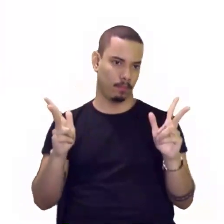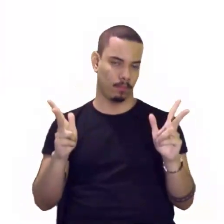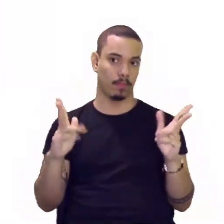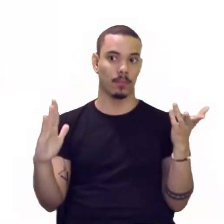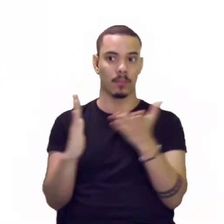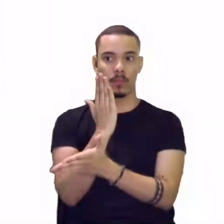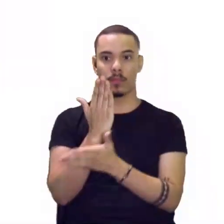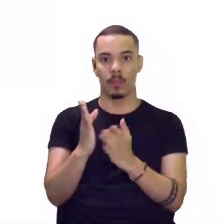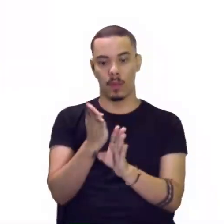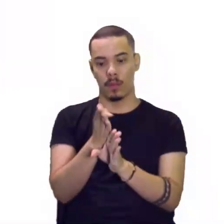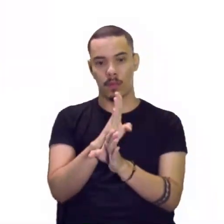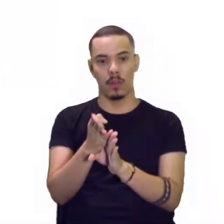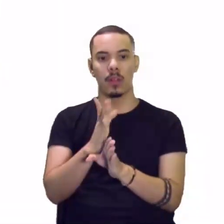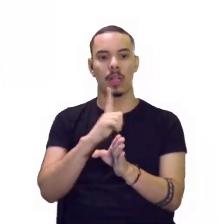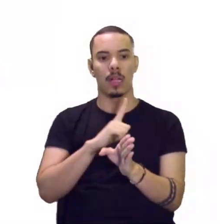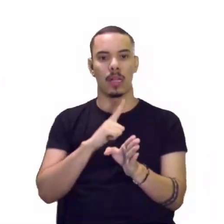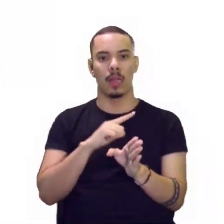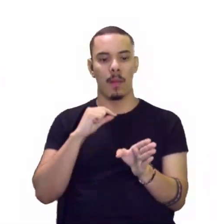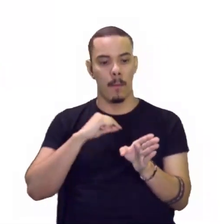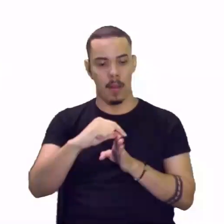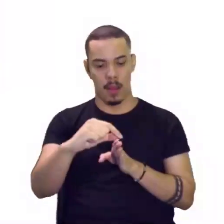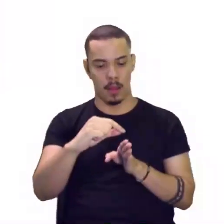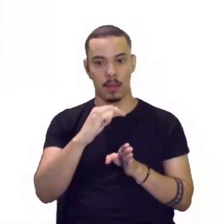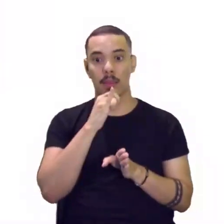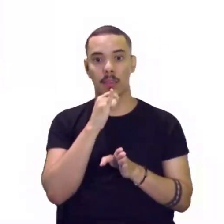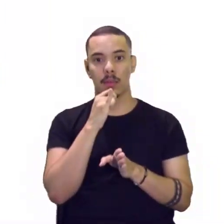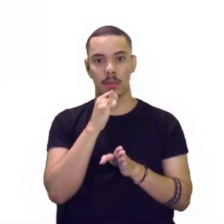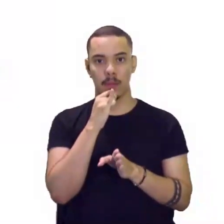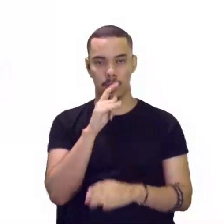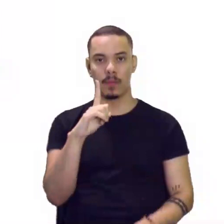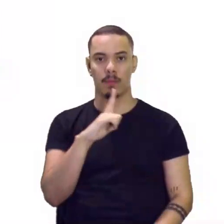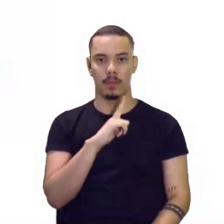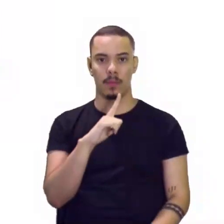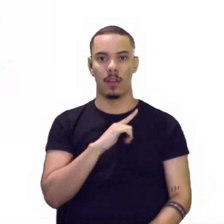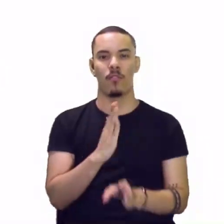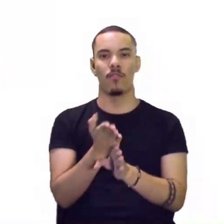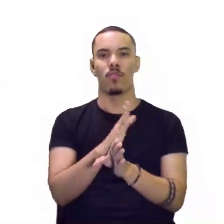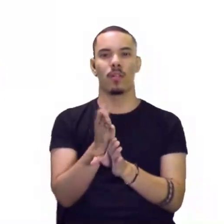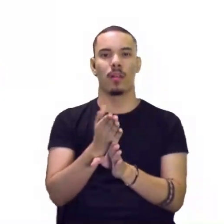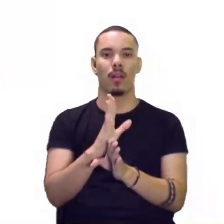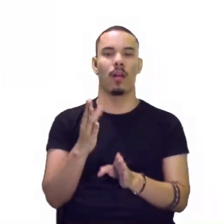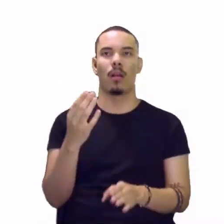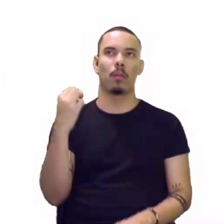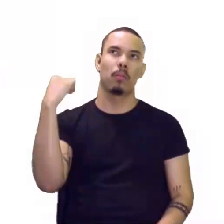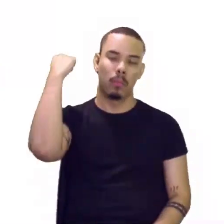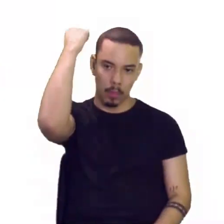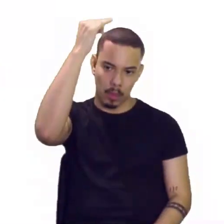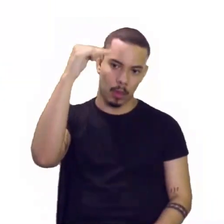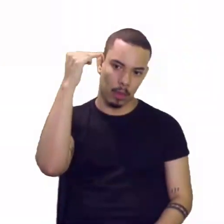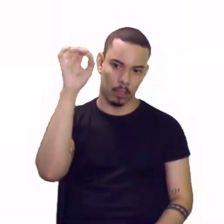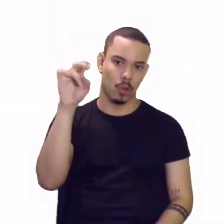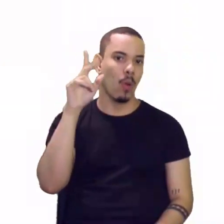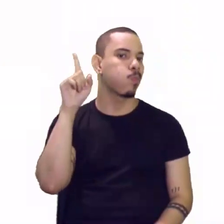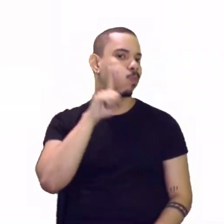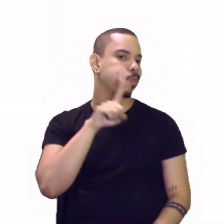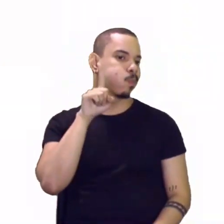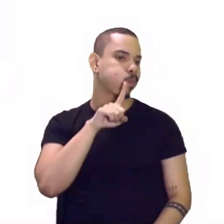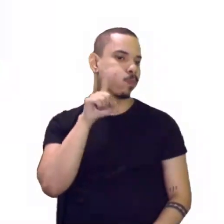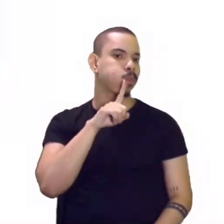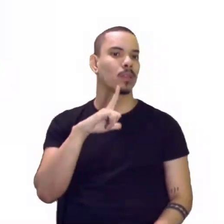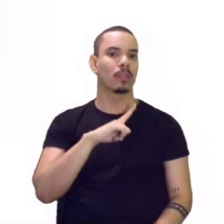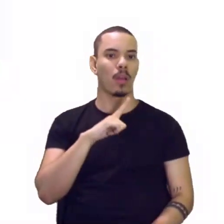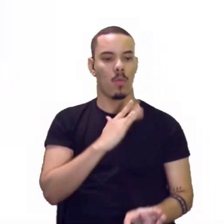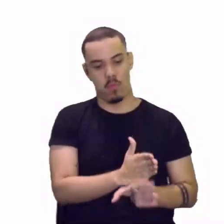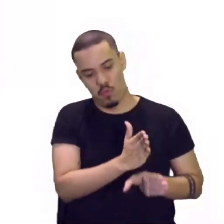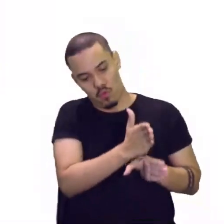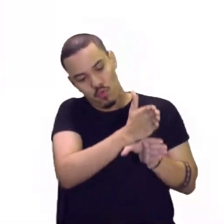Algumas fronteiras são até demarcadas. Existem, por exemplo, na fronteira com o México, Estados Unidos, a gente tem, por exemplo, né, o muro,